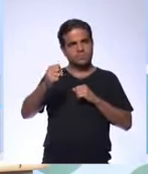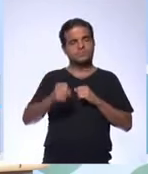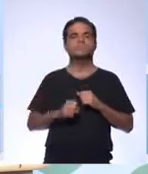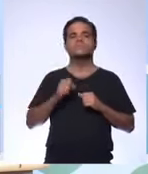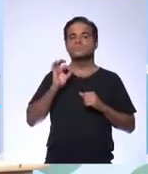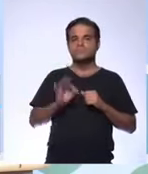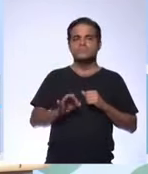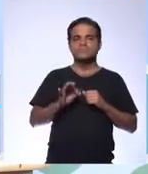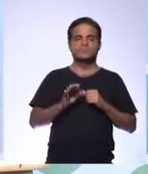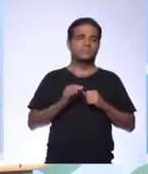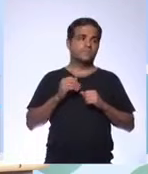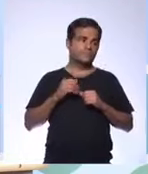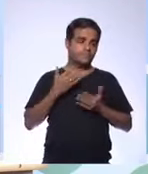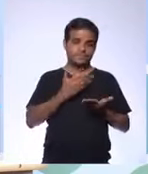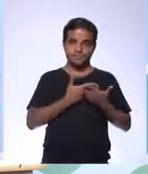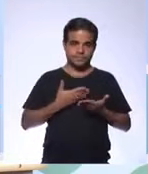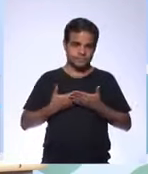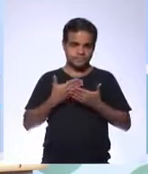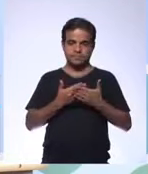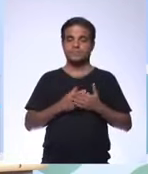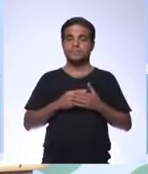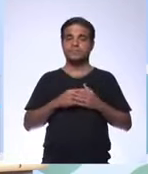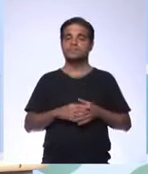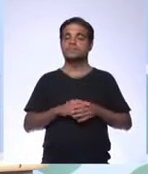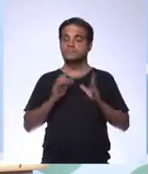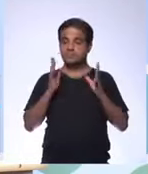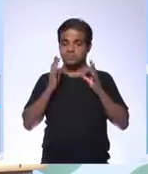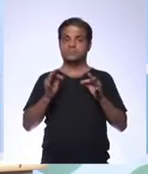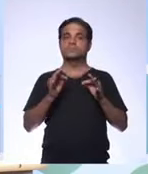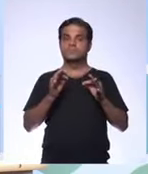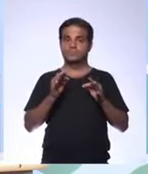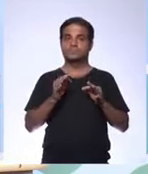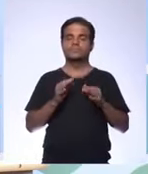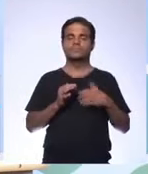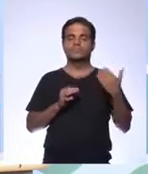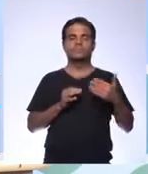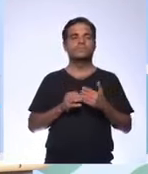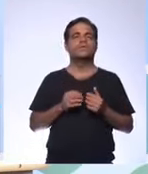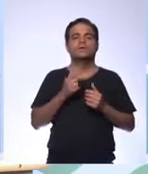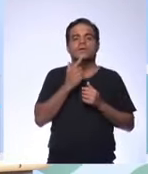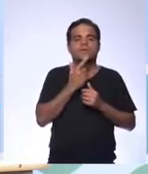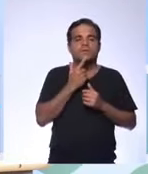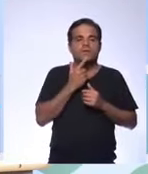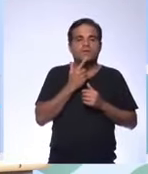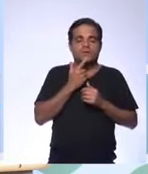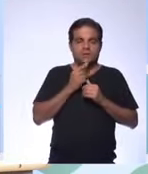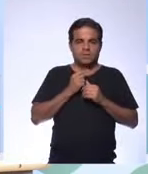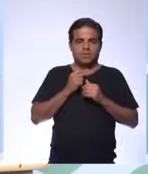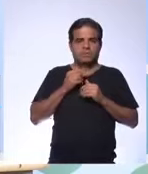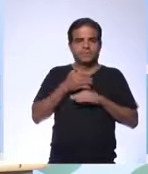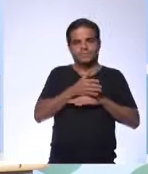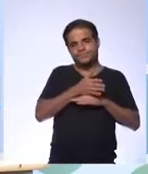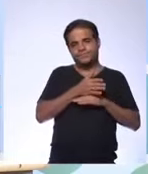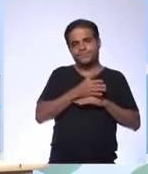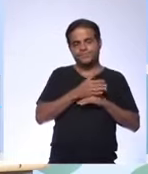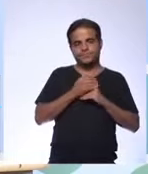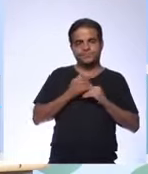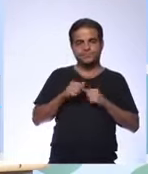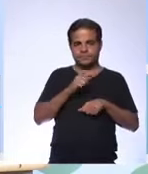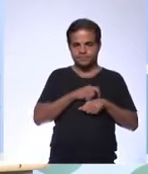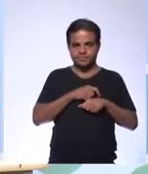1988. Então, estudantes, se liga aí que quando nós falamos nessa passagem aí do